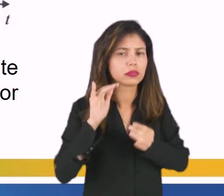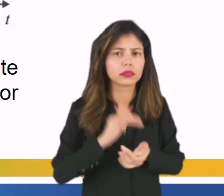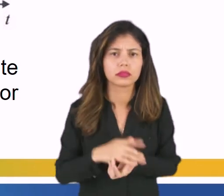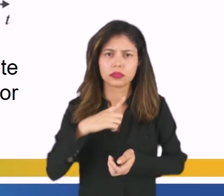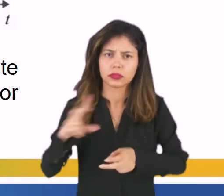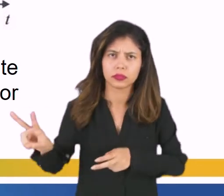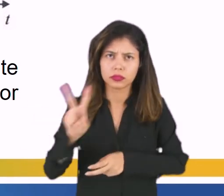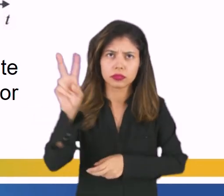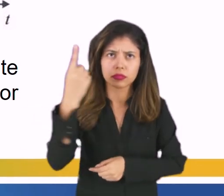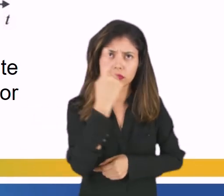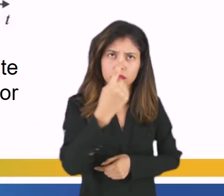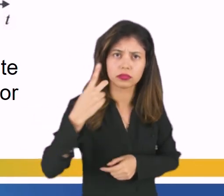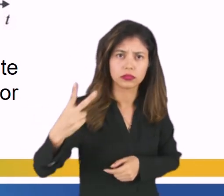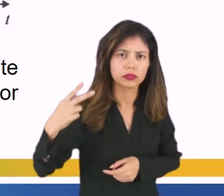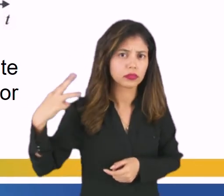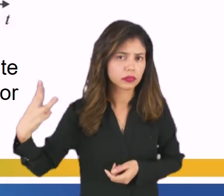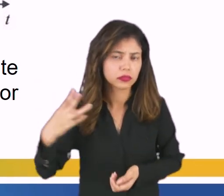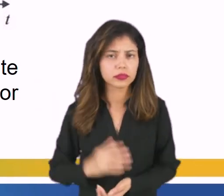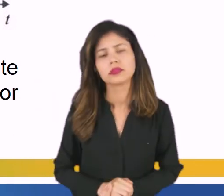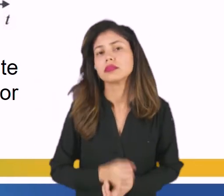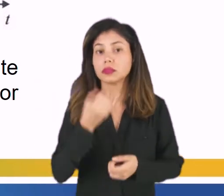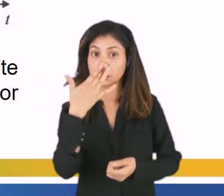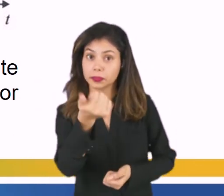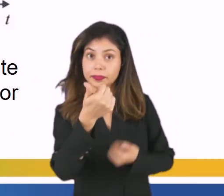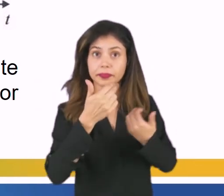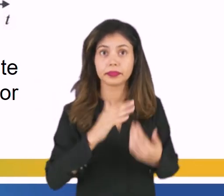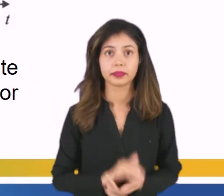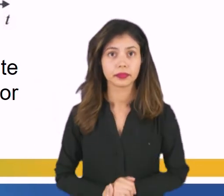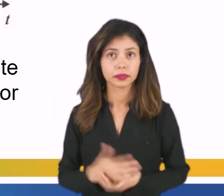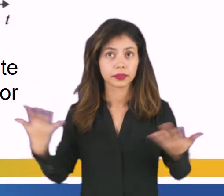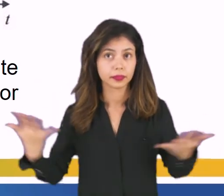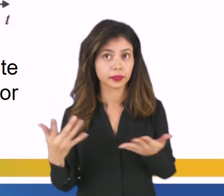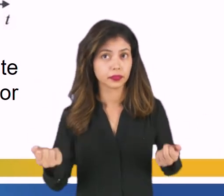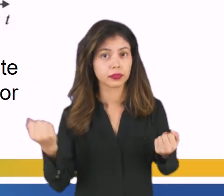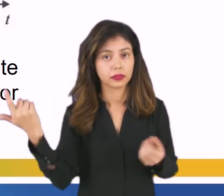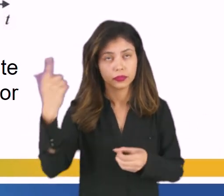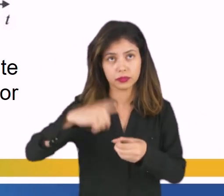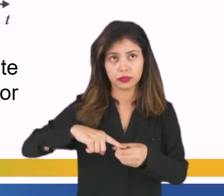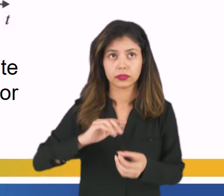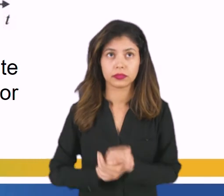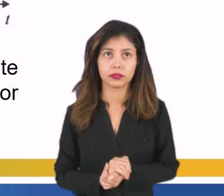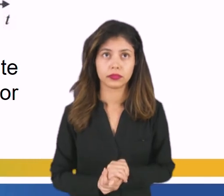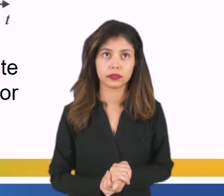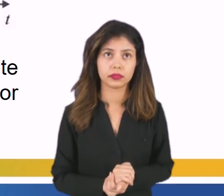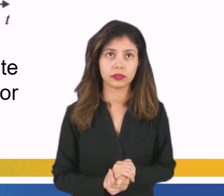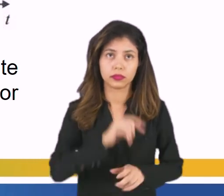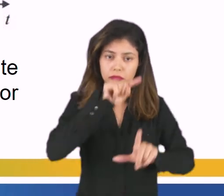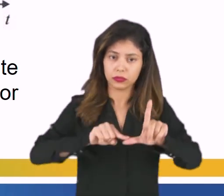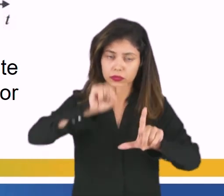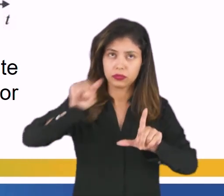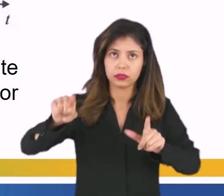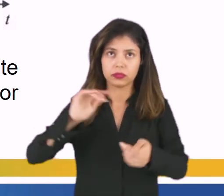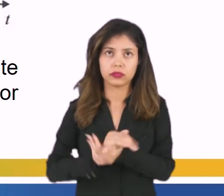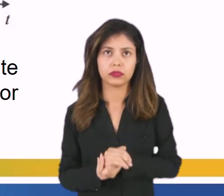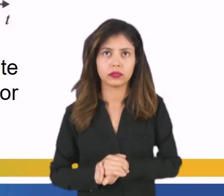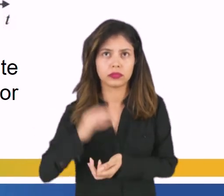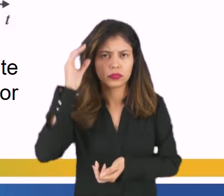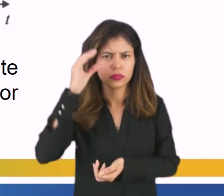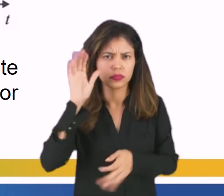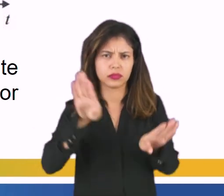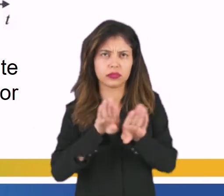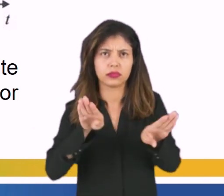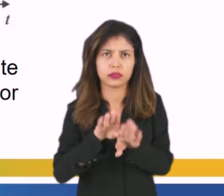temos valores 1, 2 e 3. Tudo bem? E agora vamos ao comando da questão. O nível de concentração de álcool da